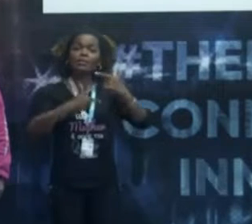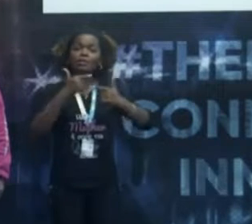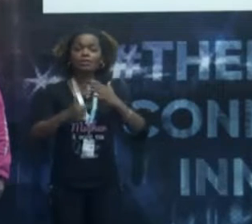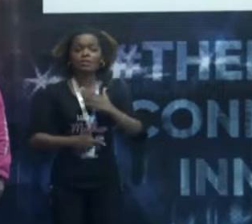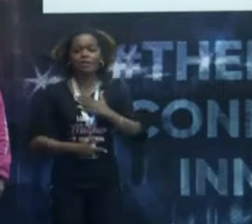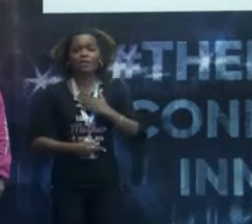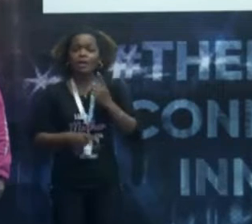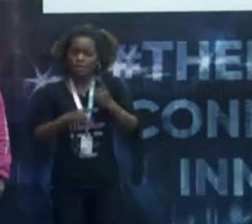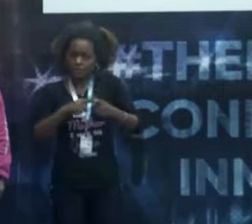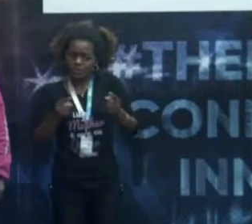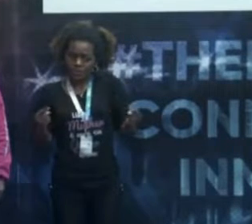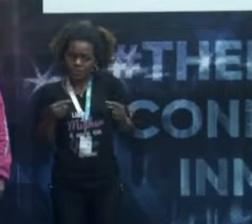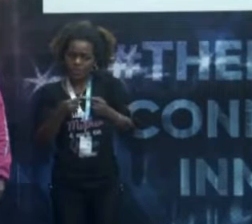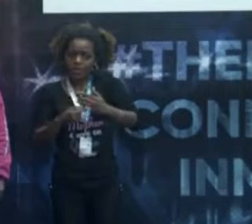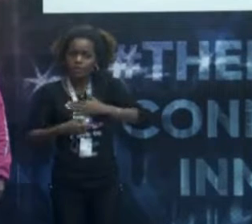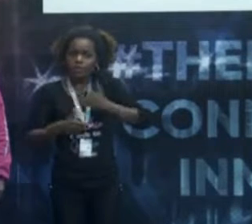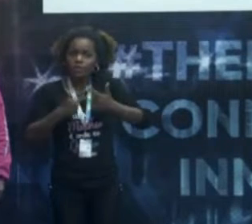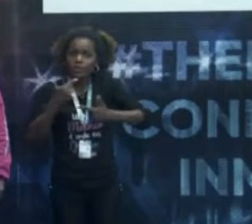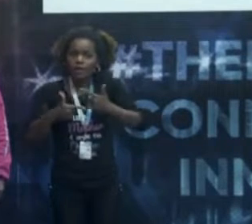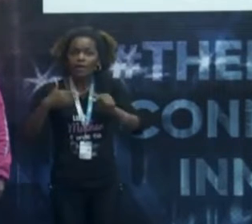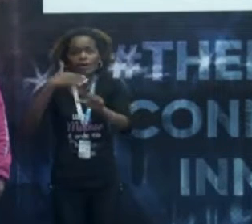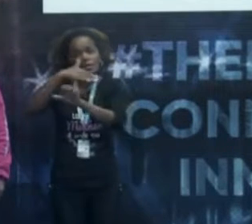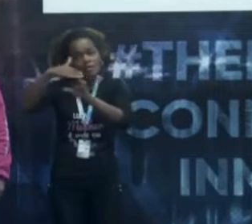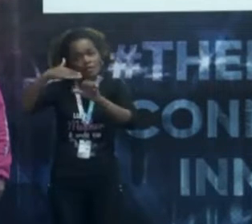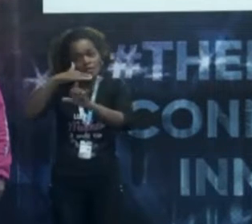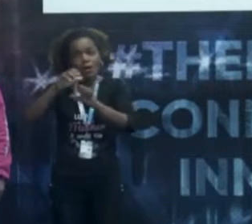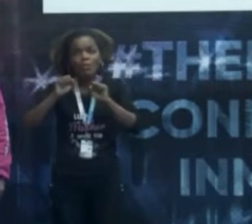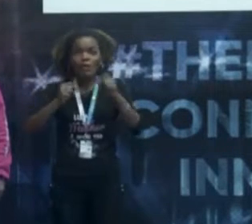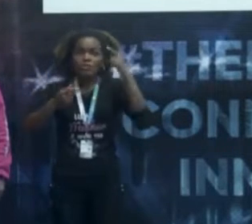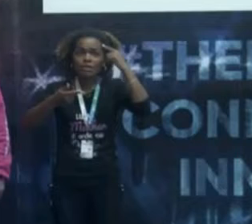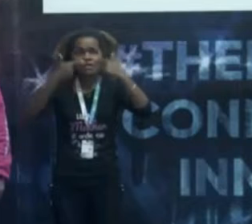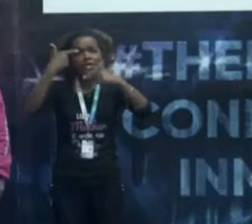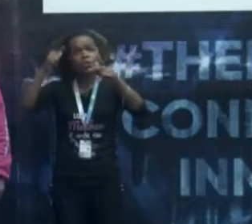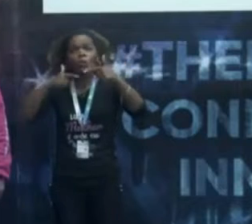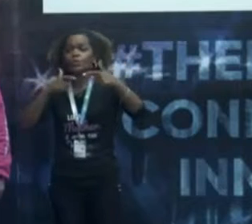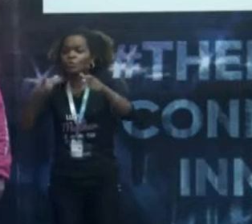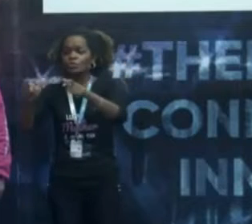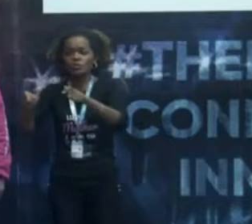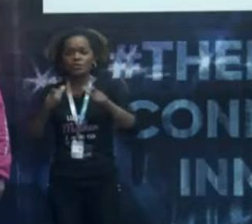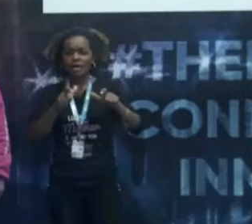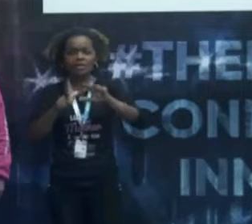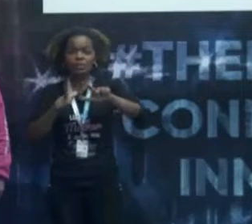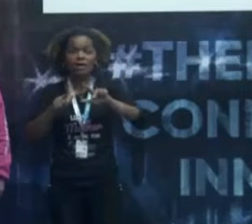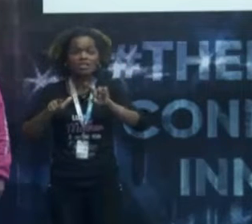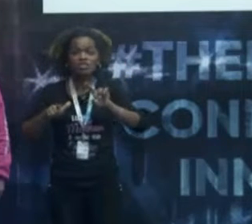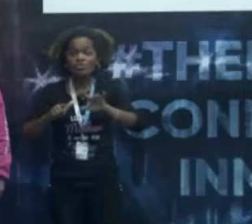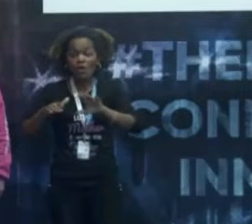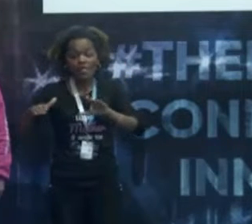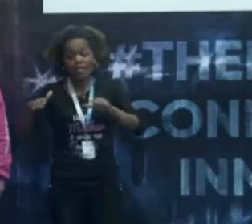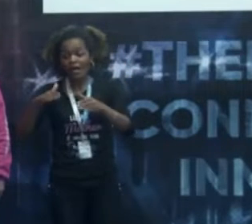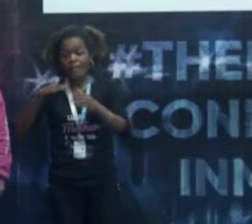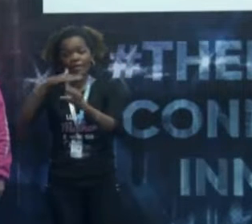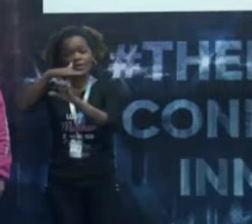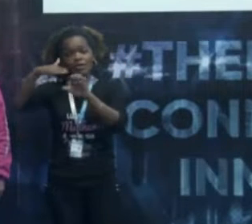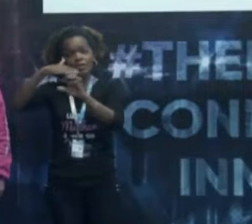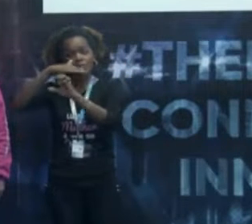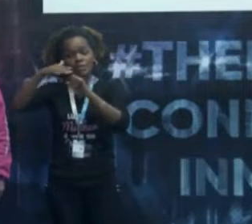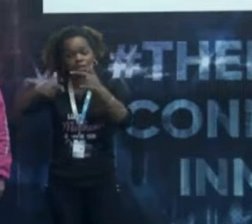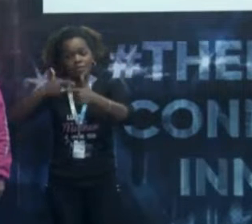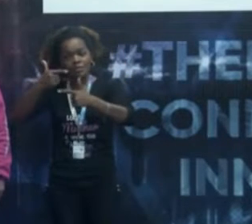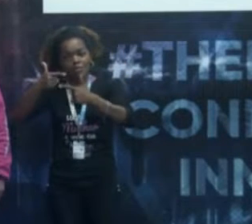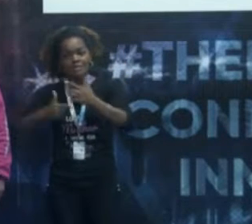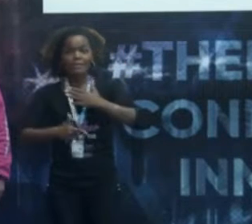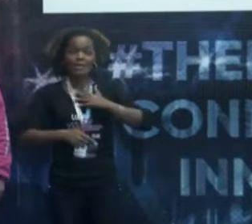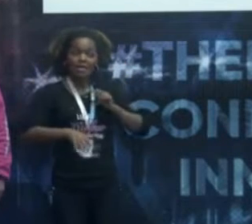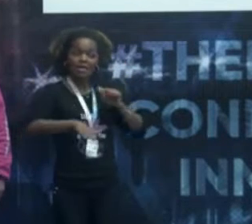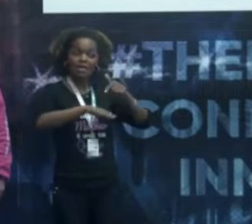trabalho. Aqui a gente está falando de mundo organizacional, a gente pode pensar em qualquer outro espaço, né? A minha inclusão dentro de um espaço público é saber que, por exemplo, eu posso entrar